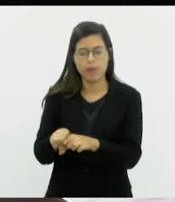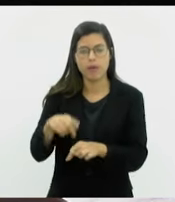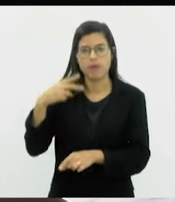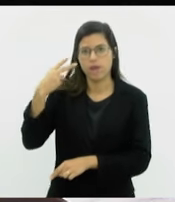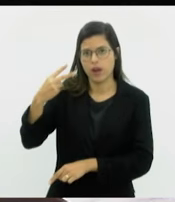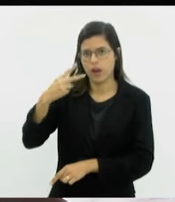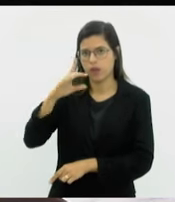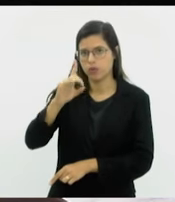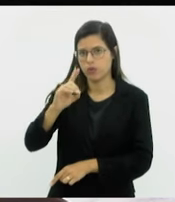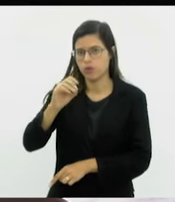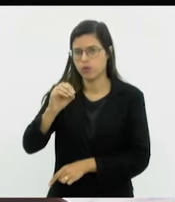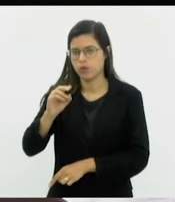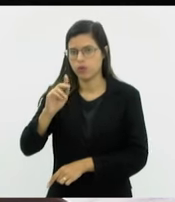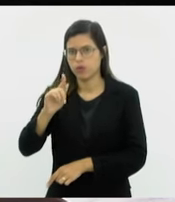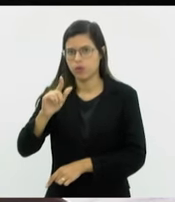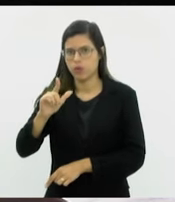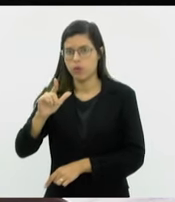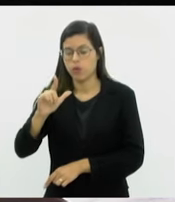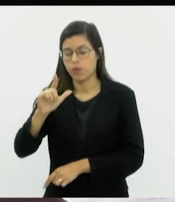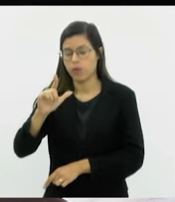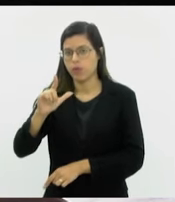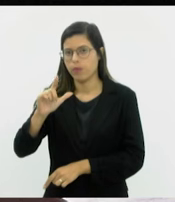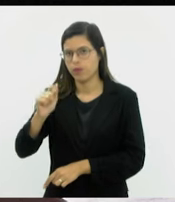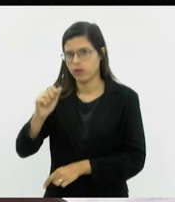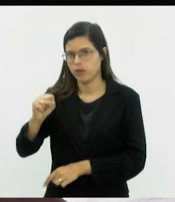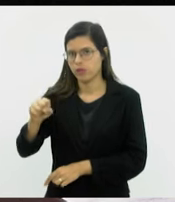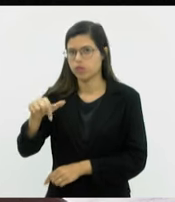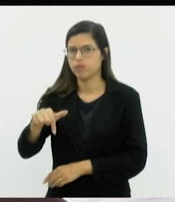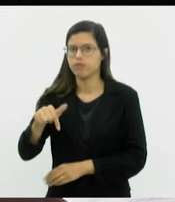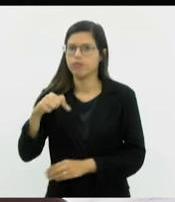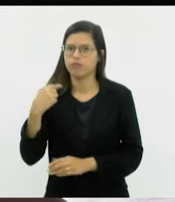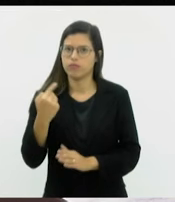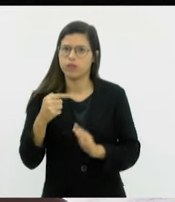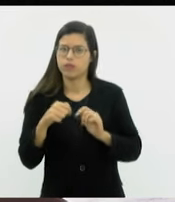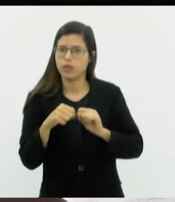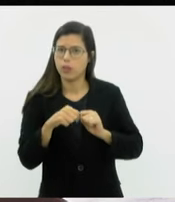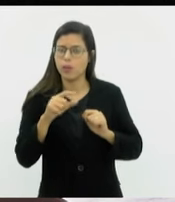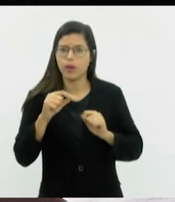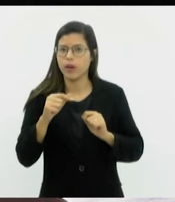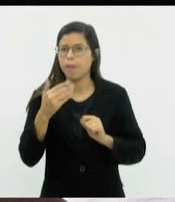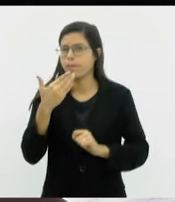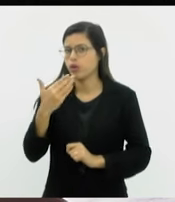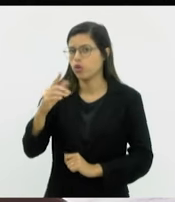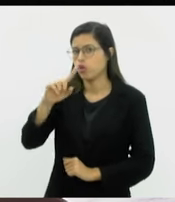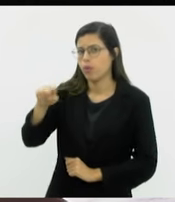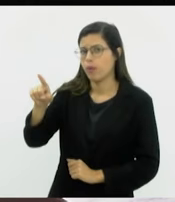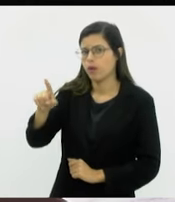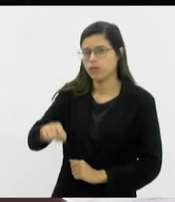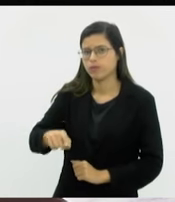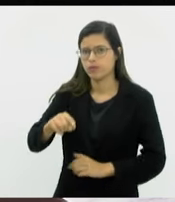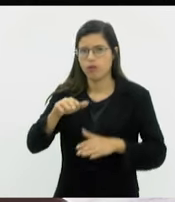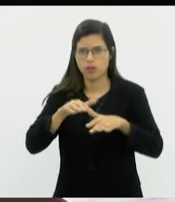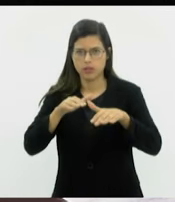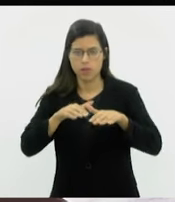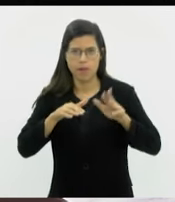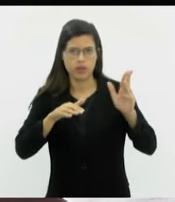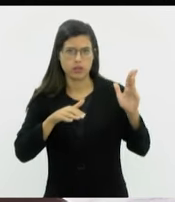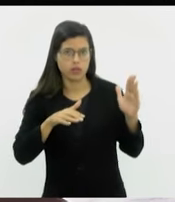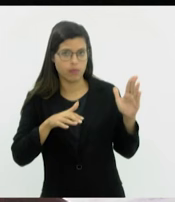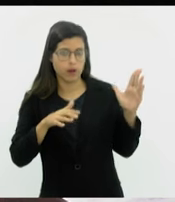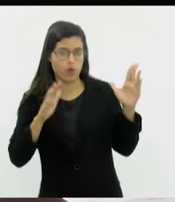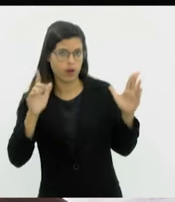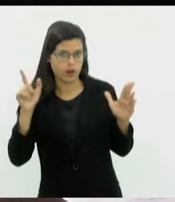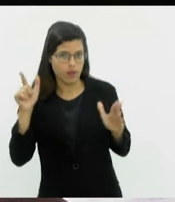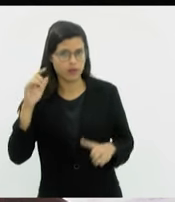essa ação popular para que a marcha da maconha não aconteça no município de Niterói e que se